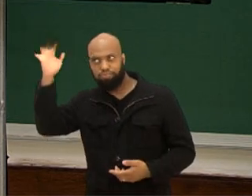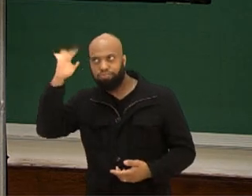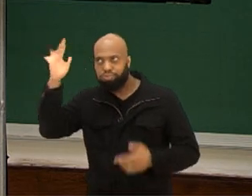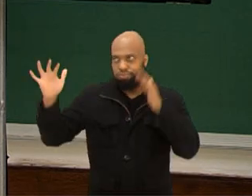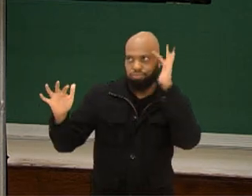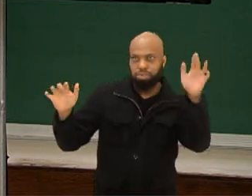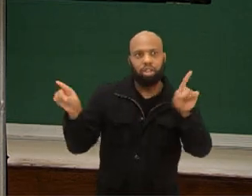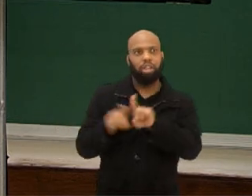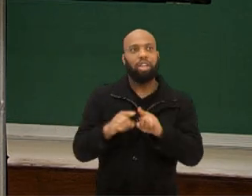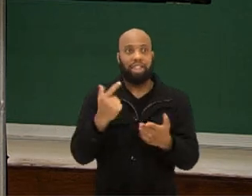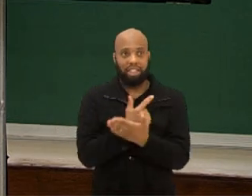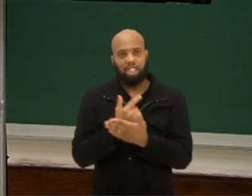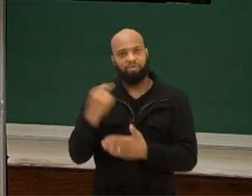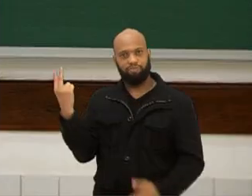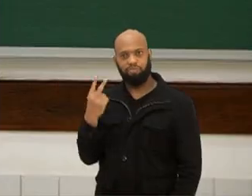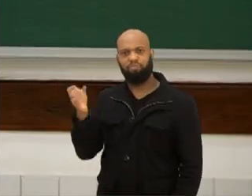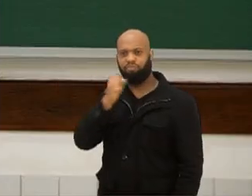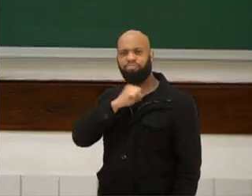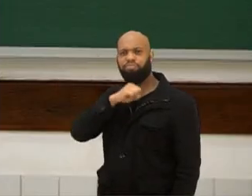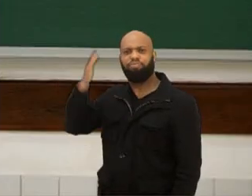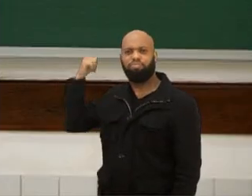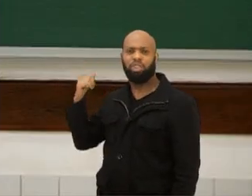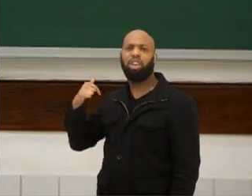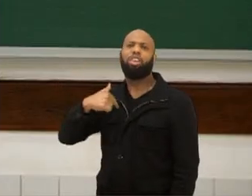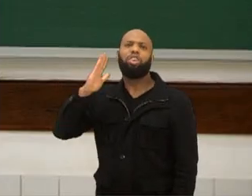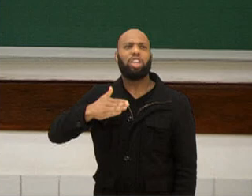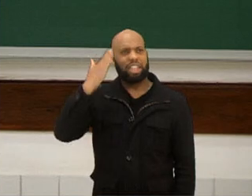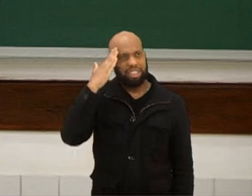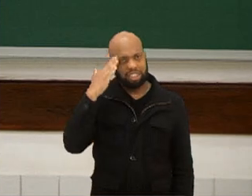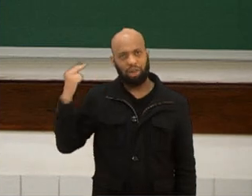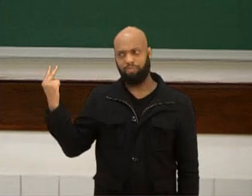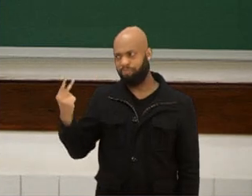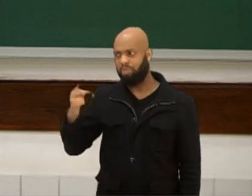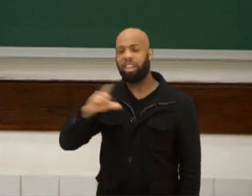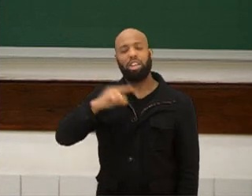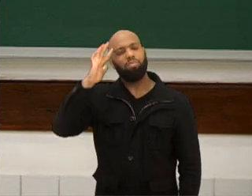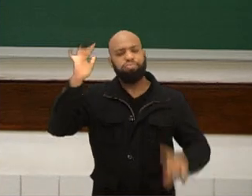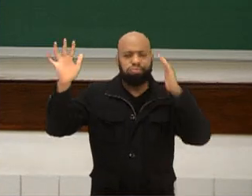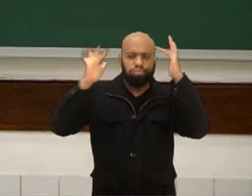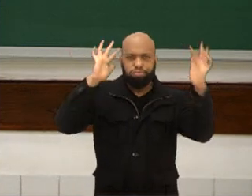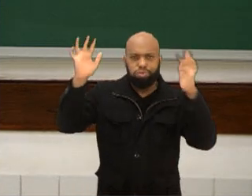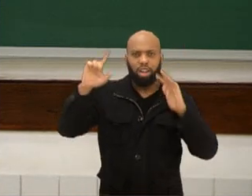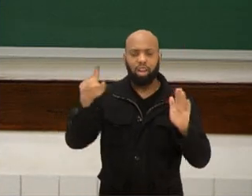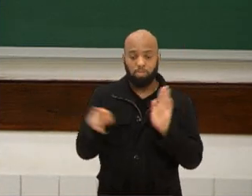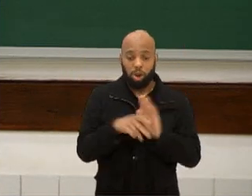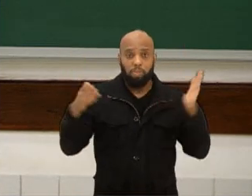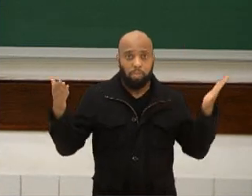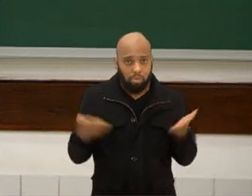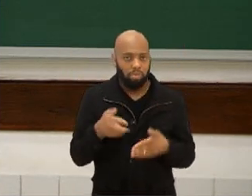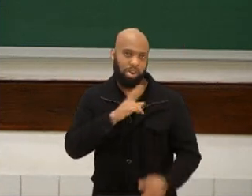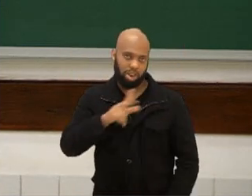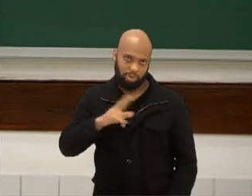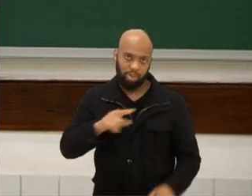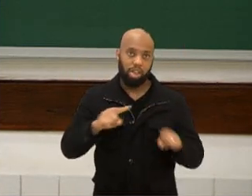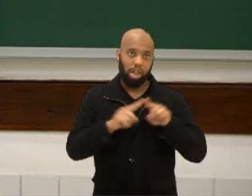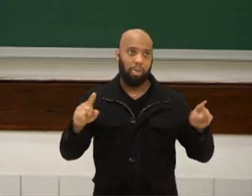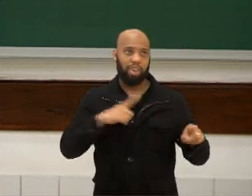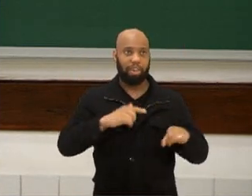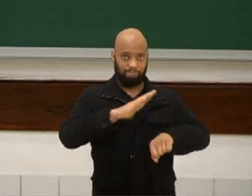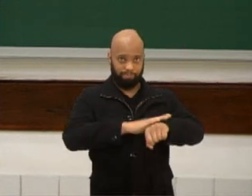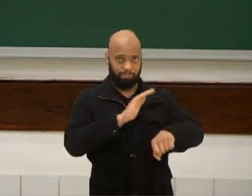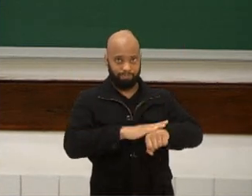fantástica. E são livros bem antigos, então eu já sei que essa fantasia não é de agora. Claro que